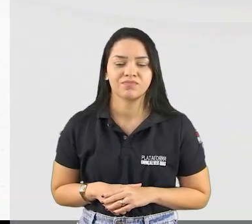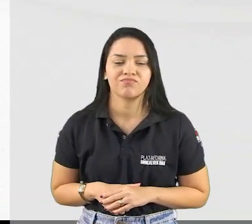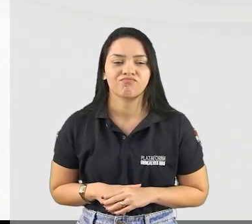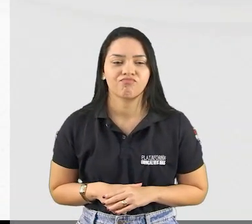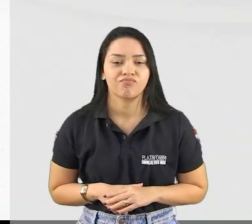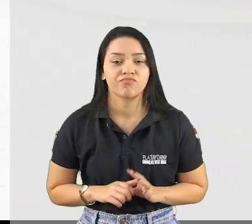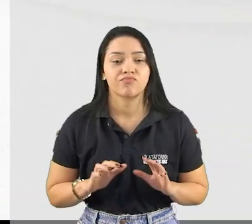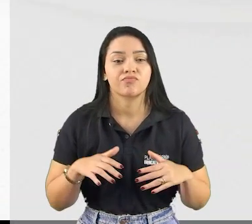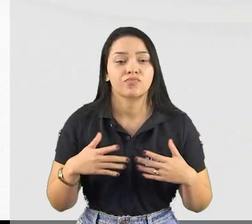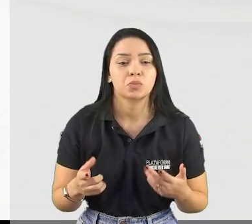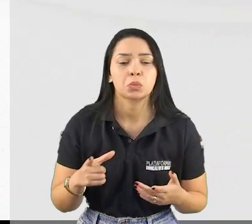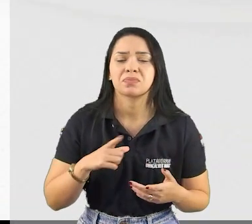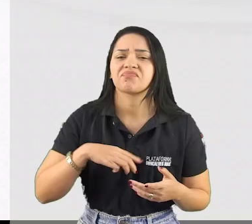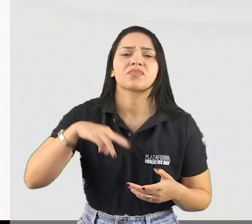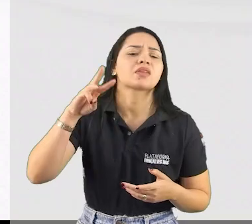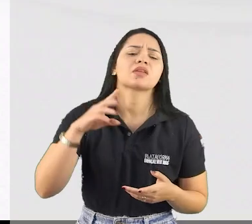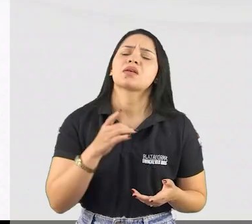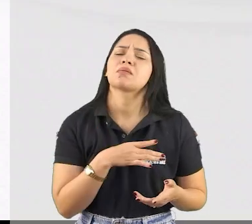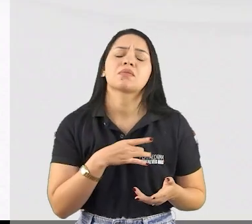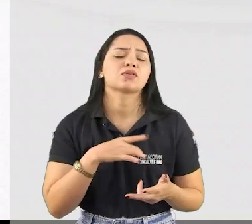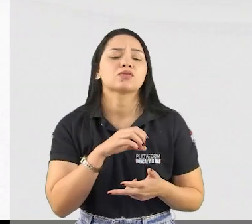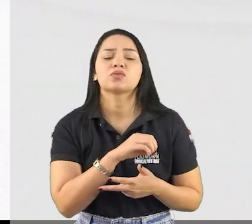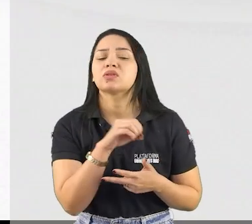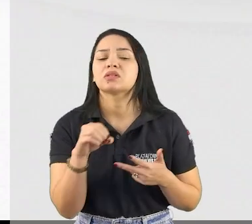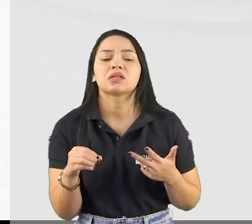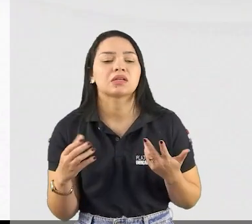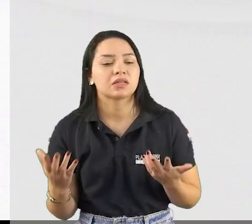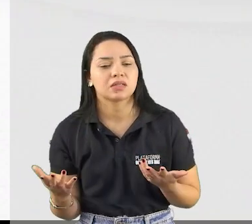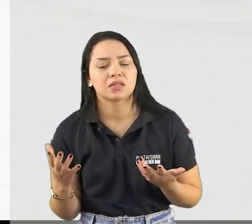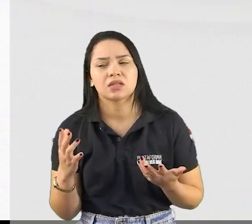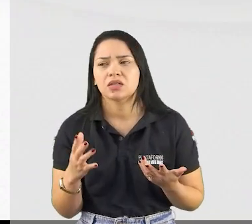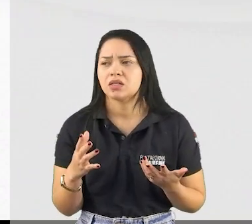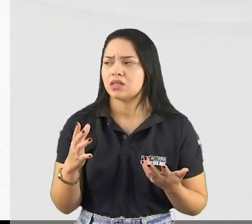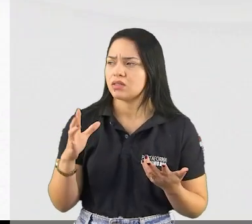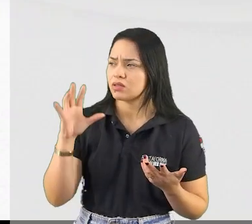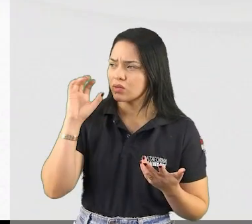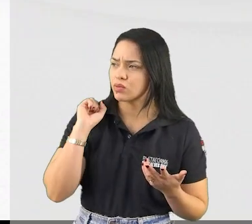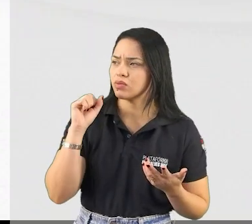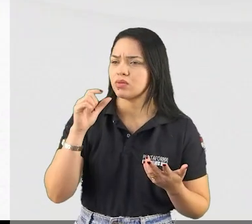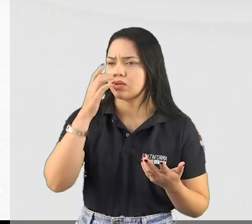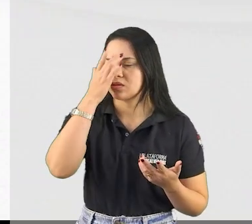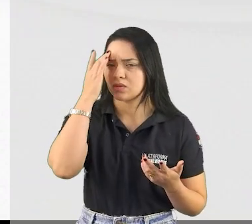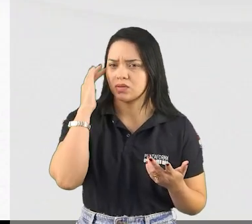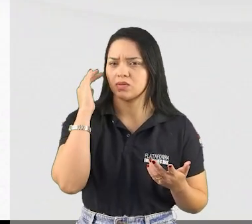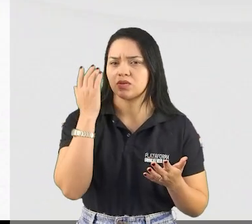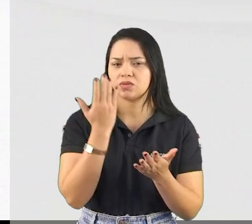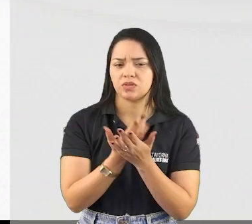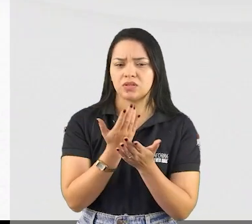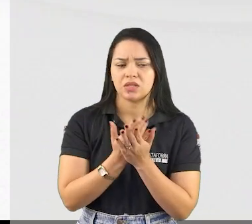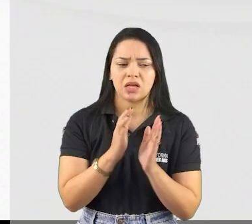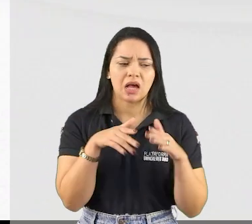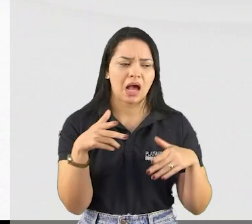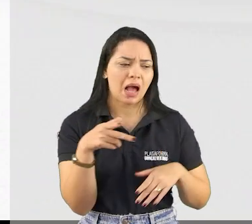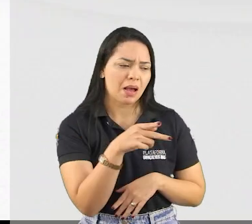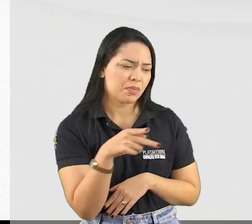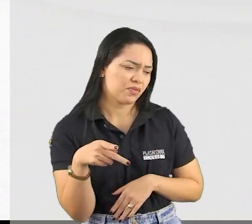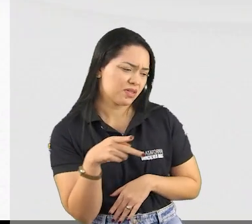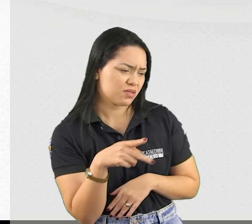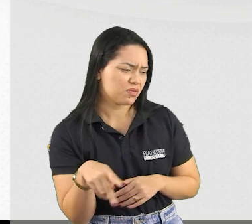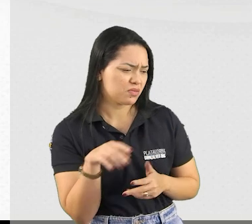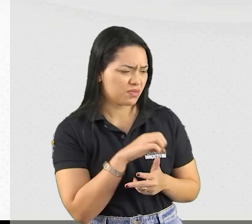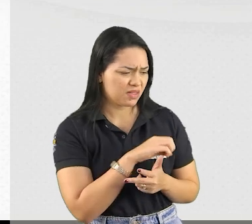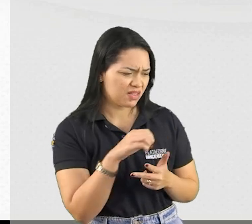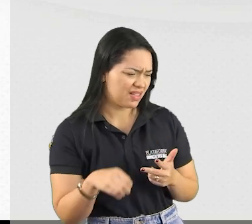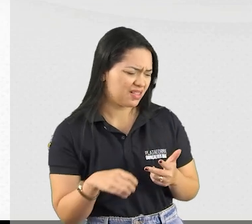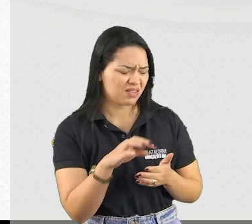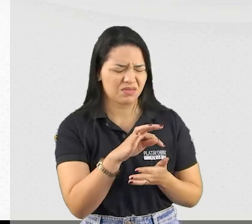E aí, quem tem medo do Enem, A gente escuta muito isso dos estudantes. Professora, não, mas o Enem são os